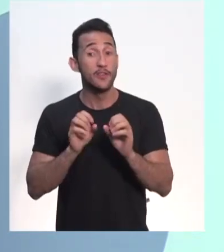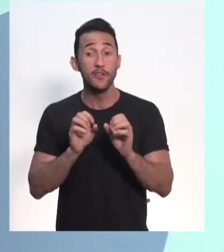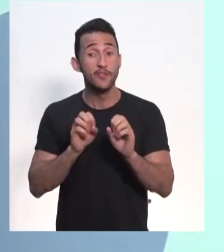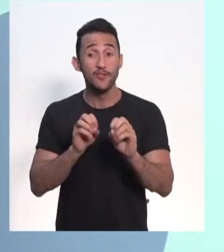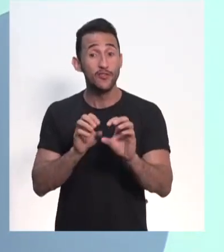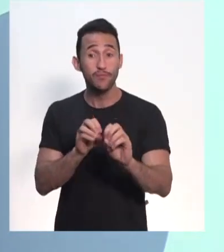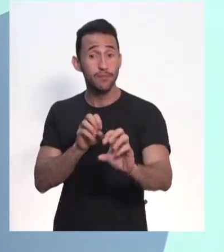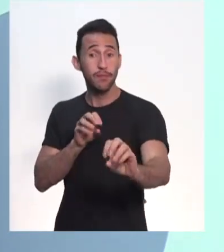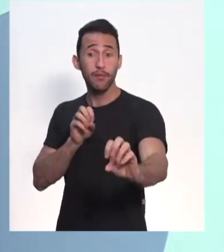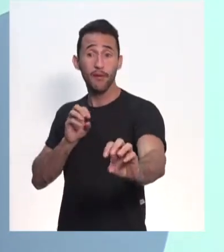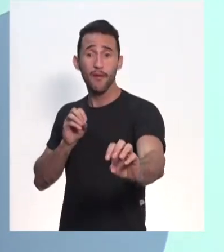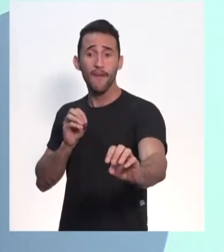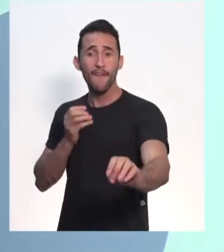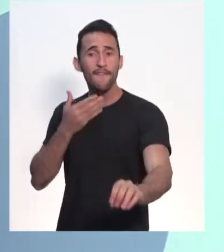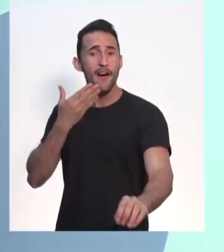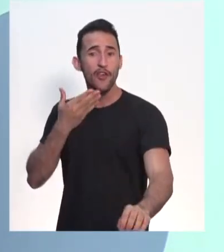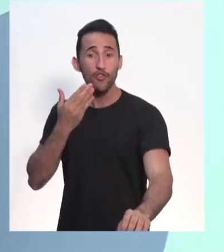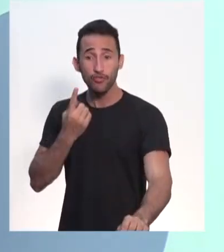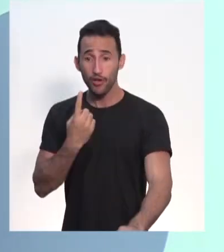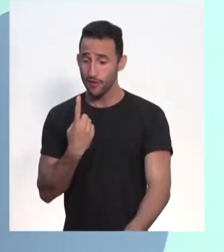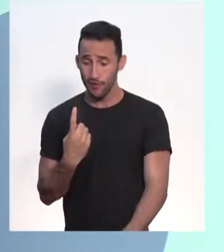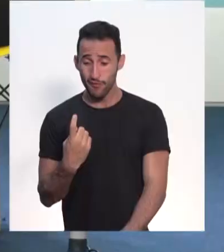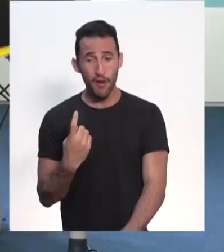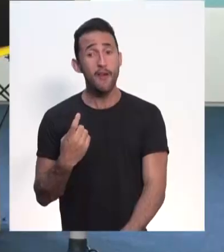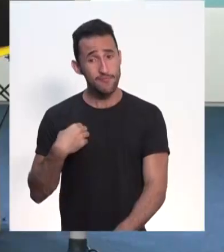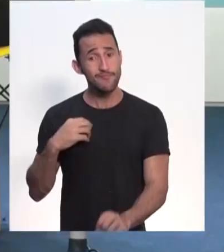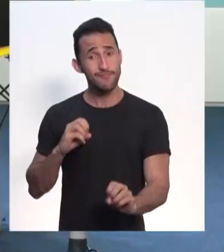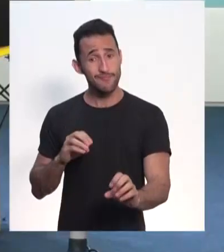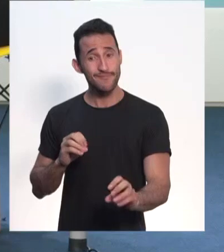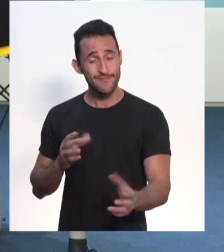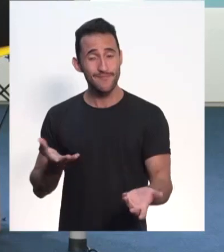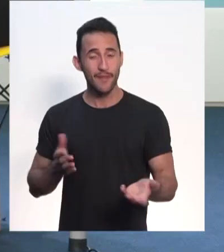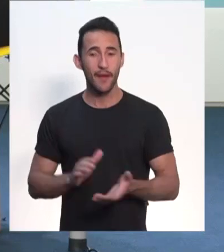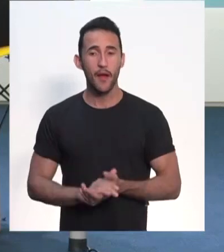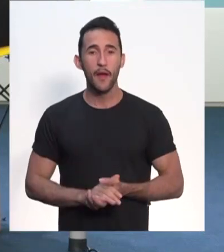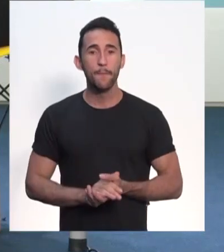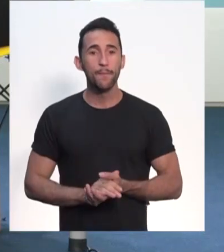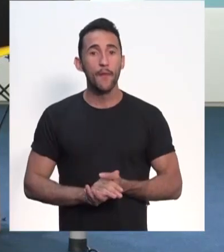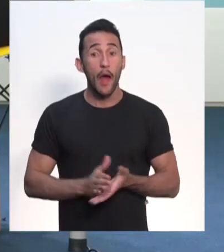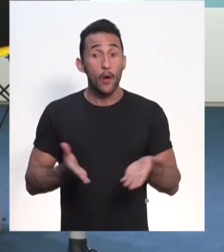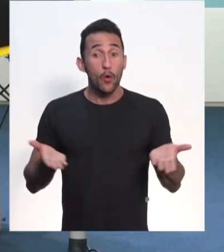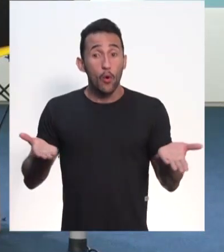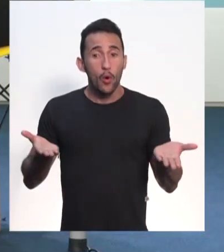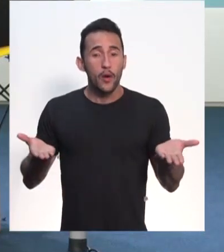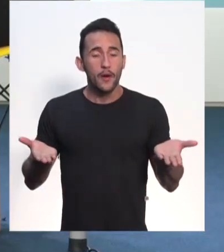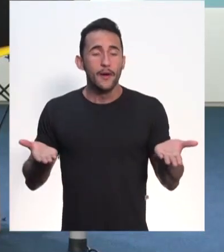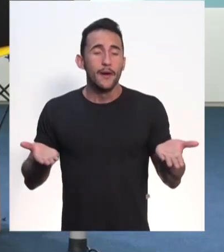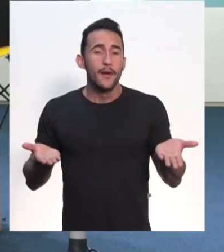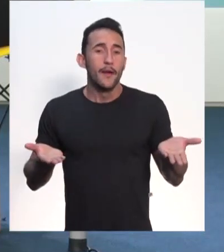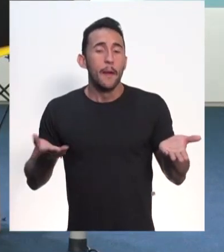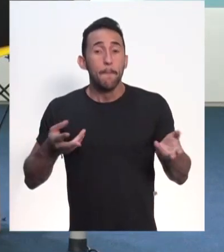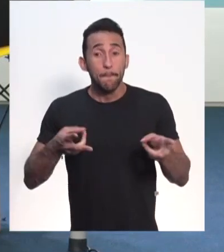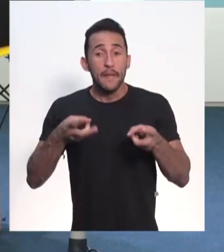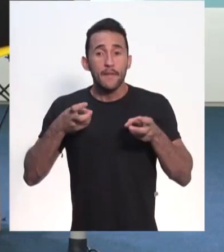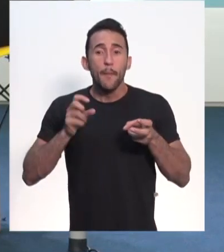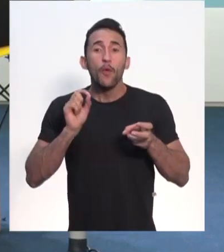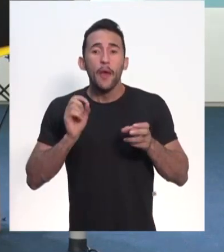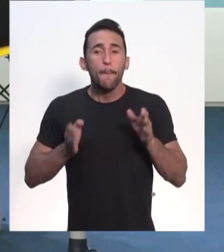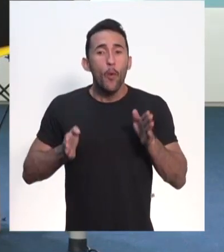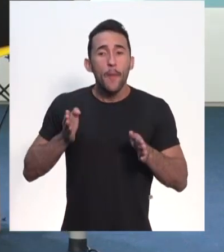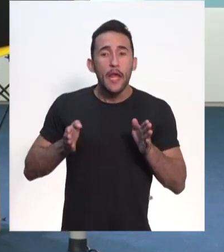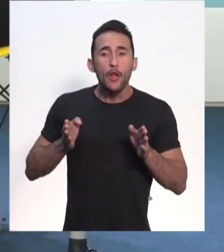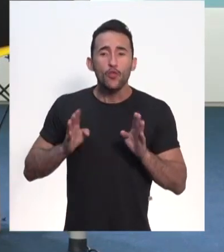por tecnologia. Uma pergunta que sempre chega para a gente é como trabalhar educação física mediada por